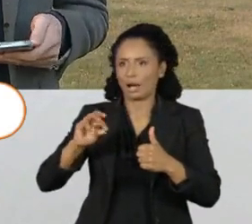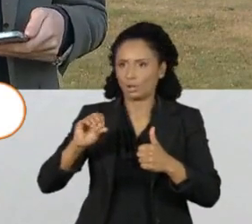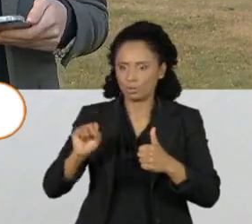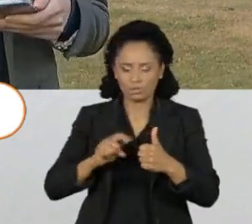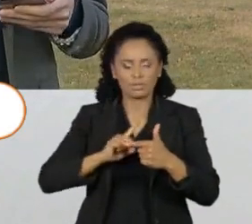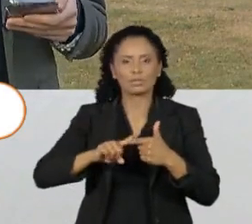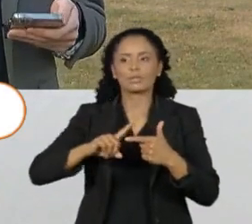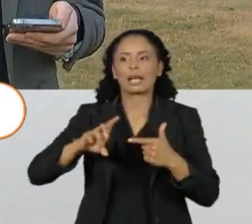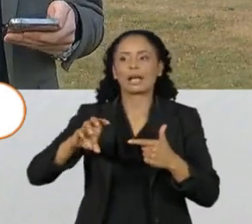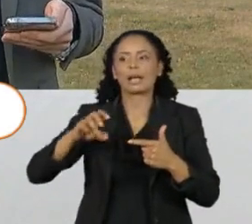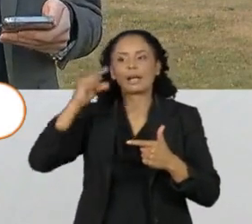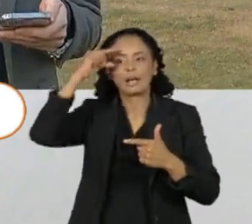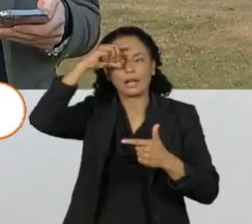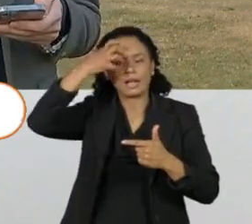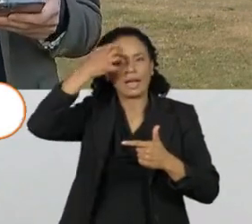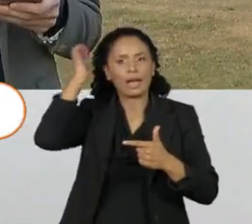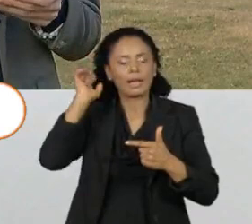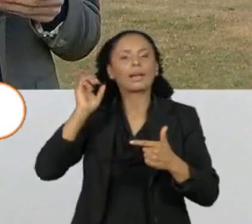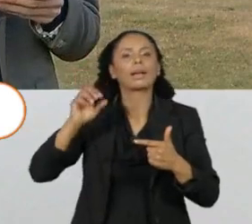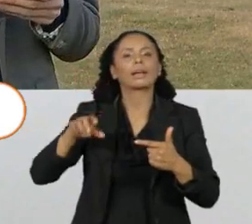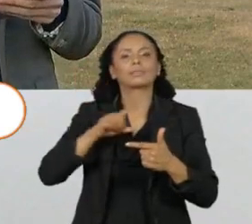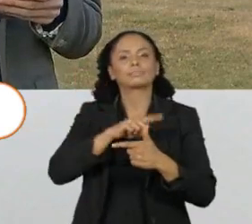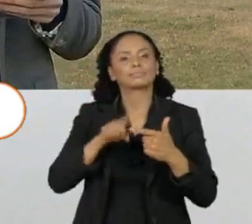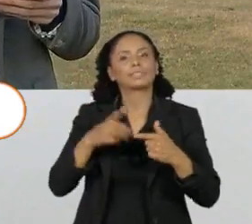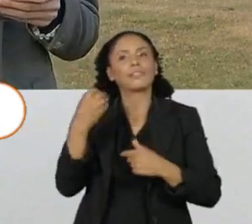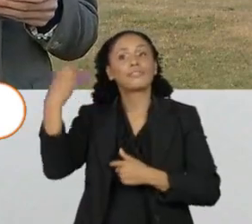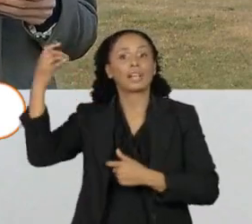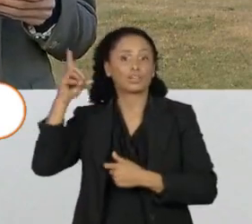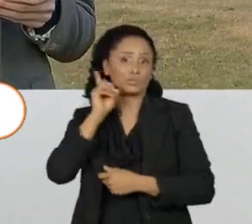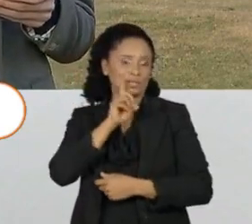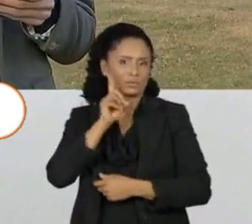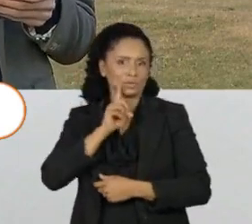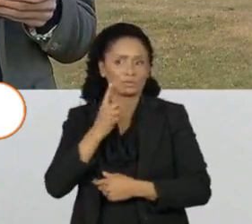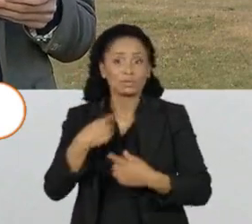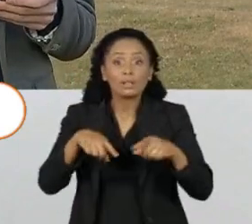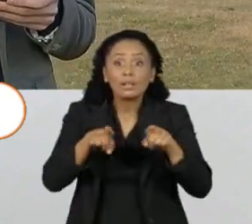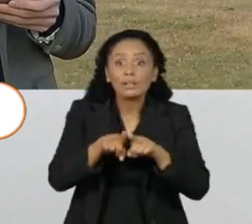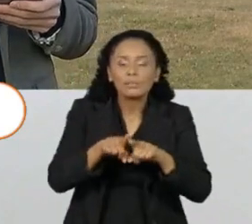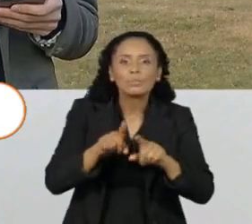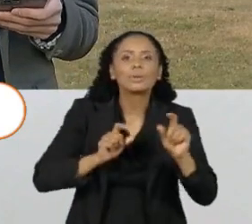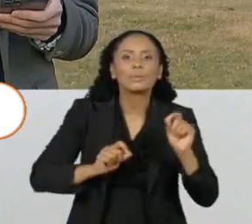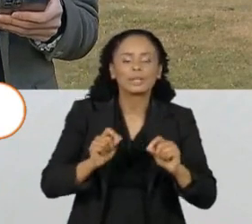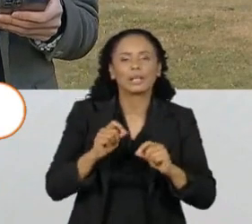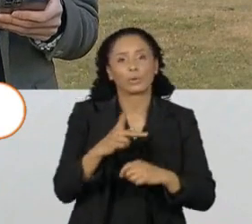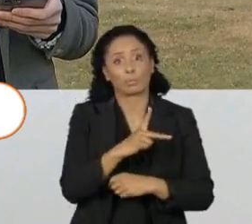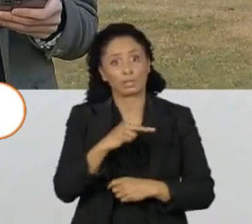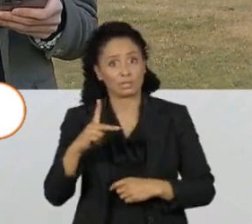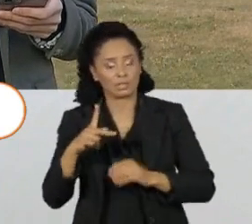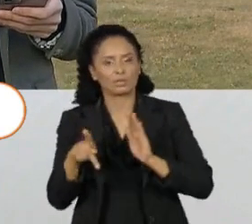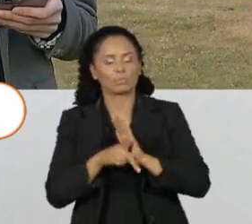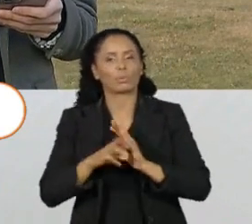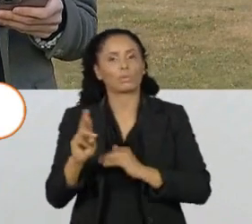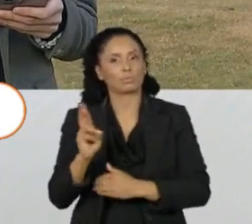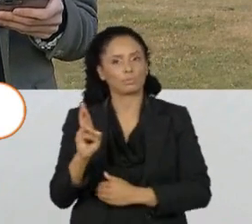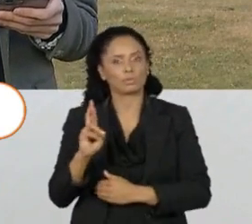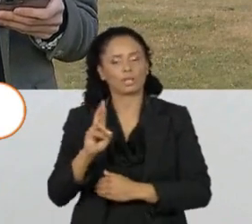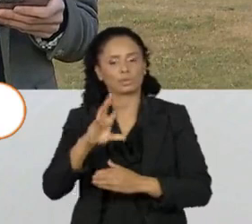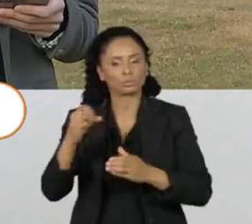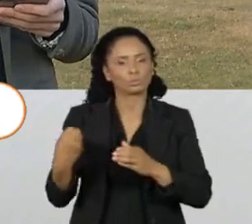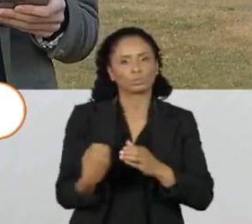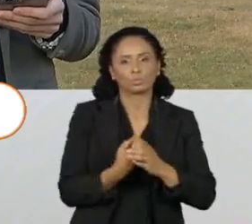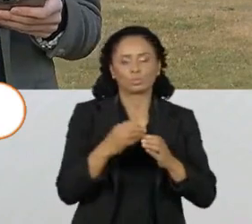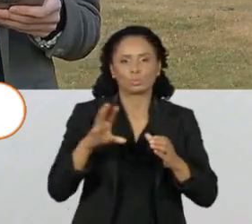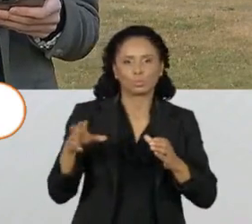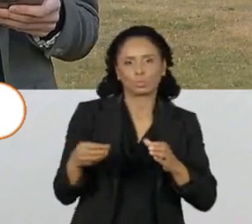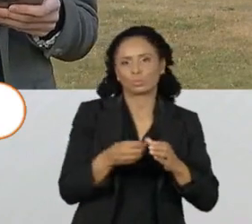Bolsonaro, que estão em viagem aos Estados Unidos. O presidente do Republicanos, partido que integra a aliança de Bolsonaro ao Palácio